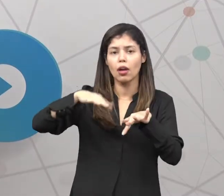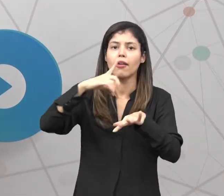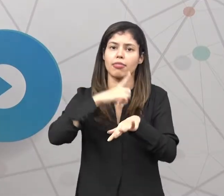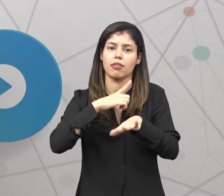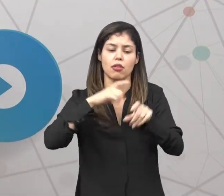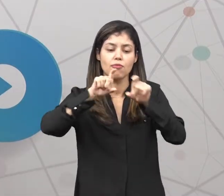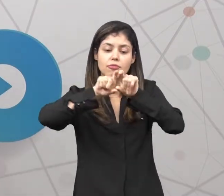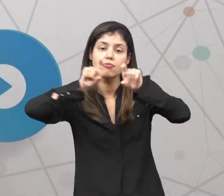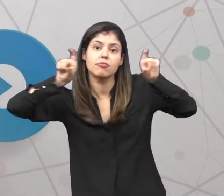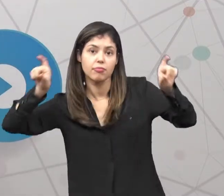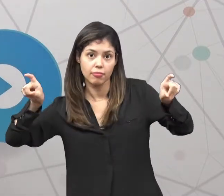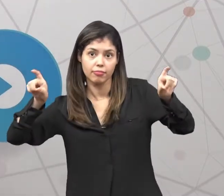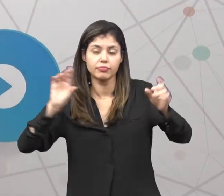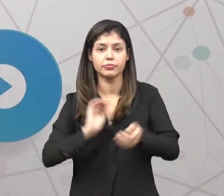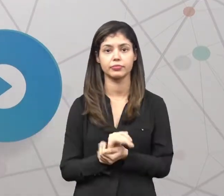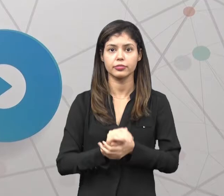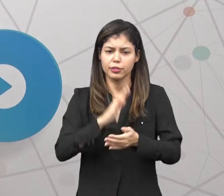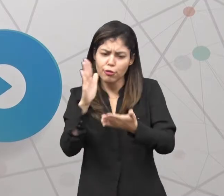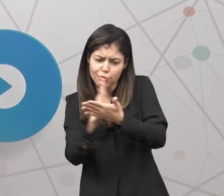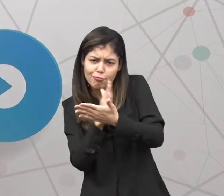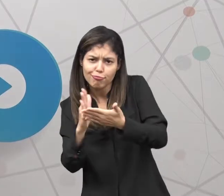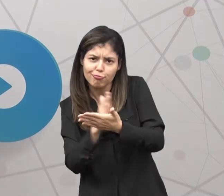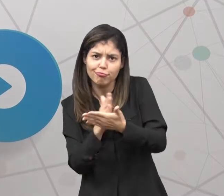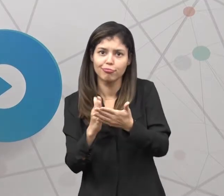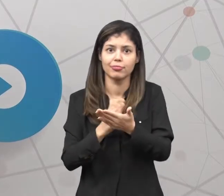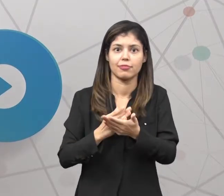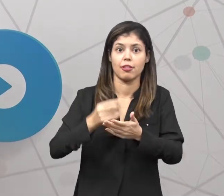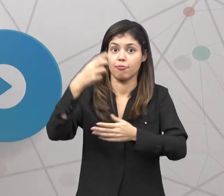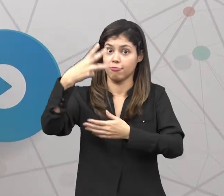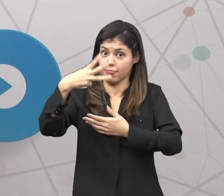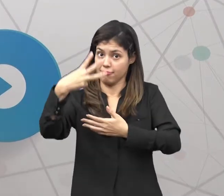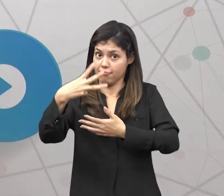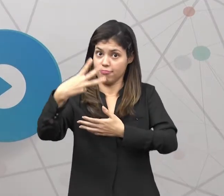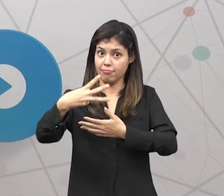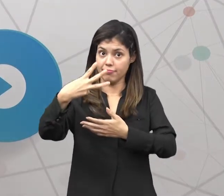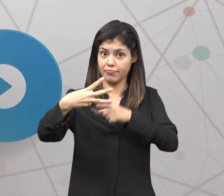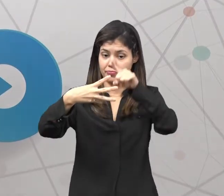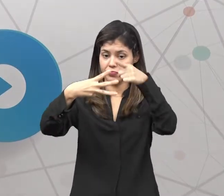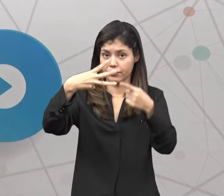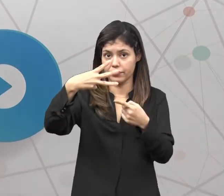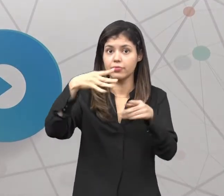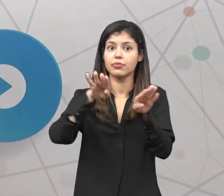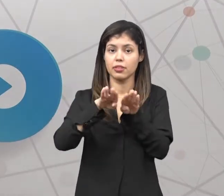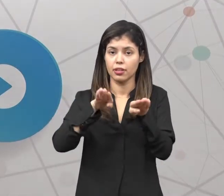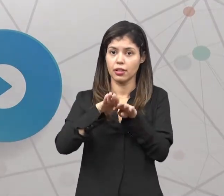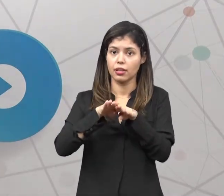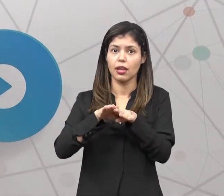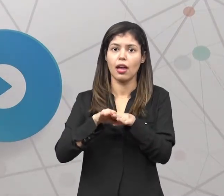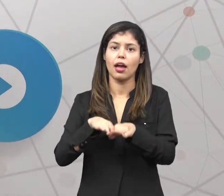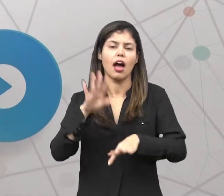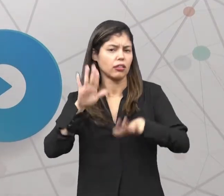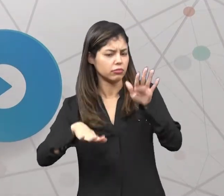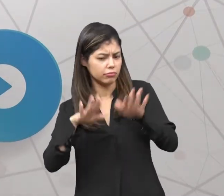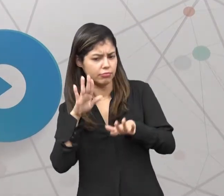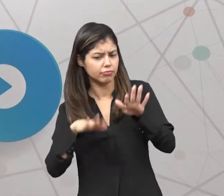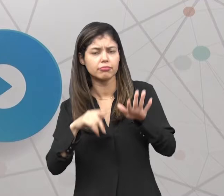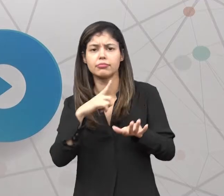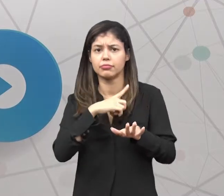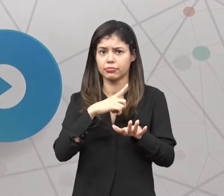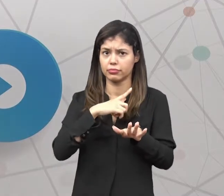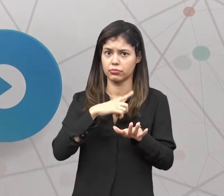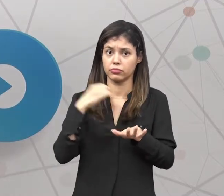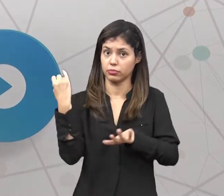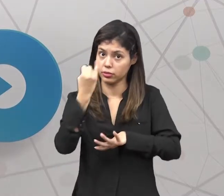uma tirinha. E algumas tirinhas vêm com três, ó. Essa daqui, ó, também vem com três. E nem sempre a tirinha,